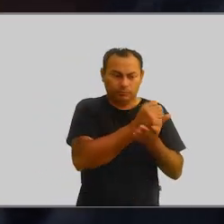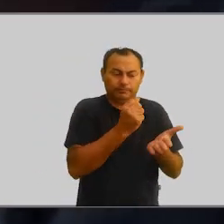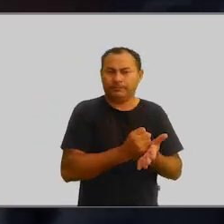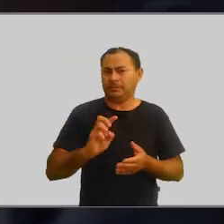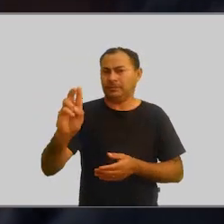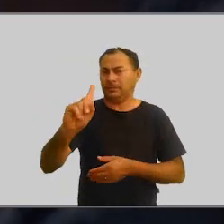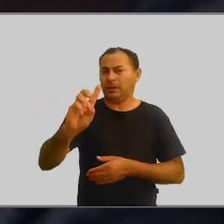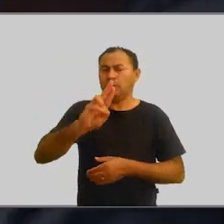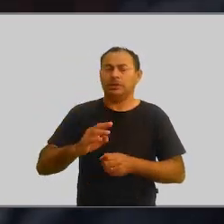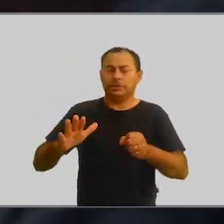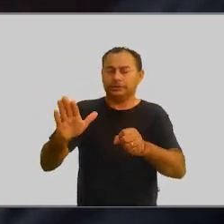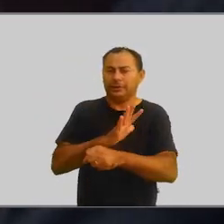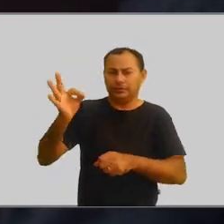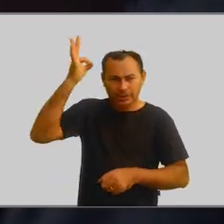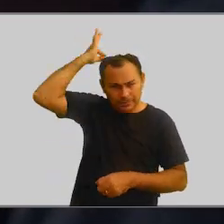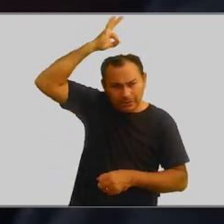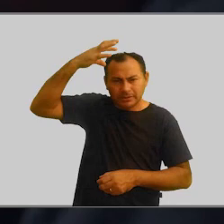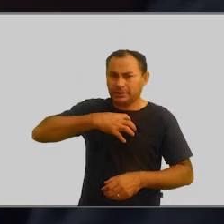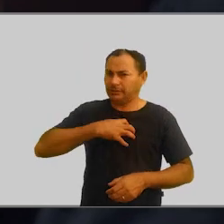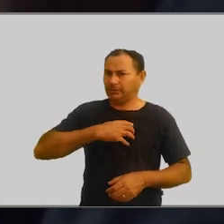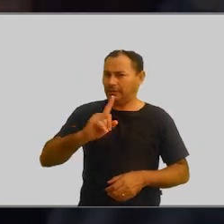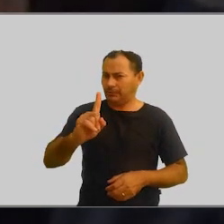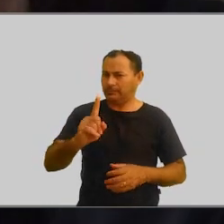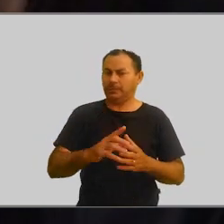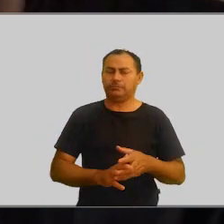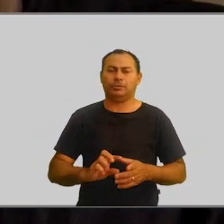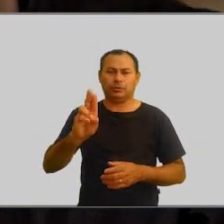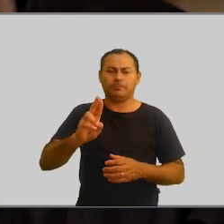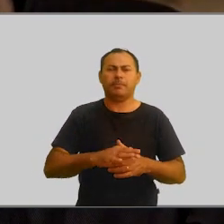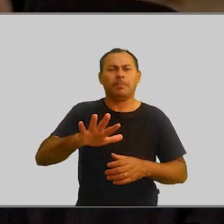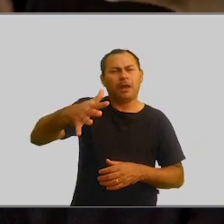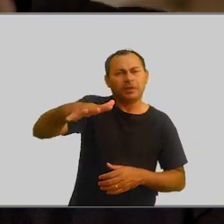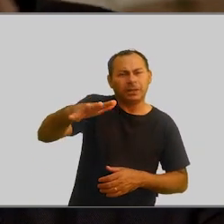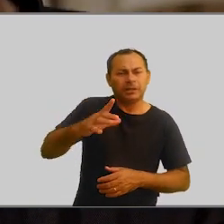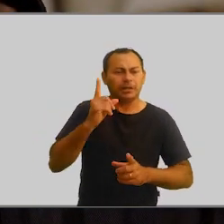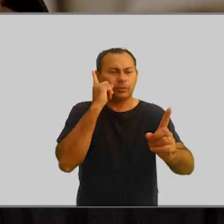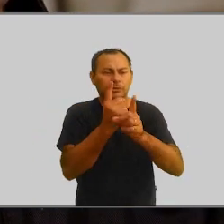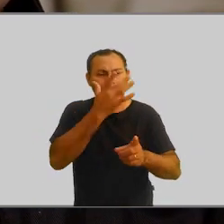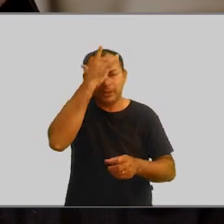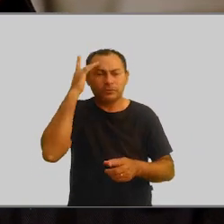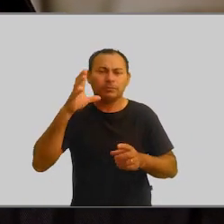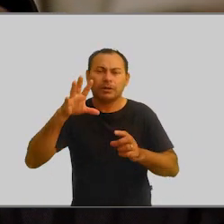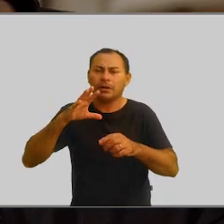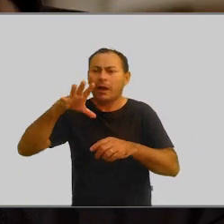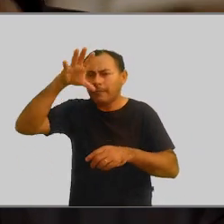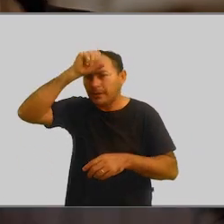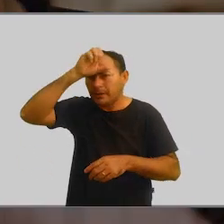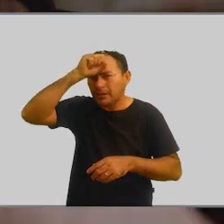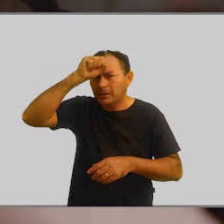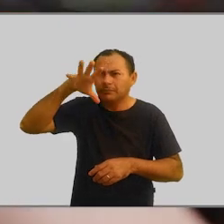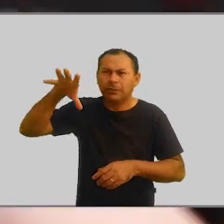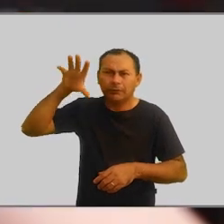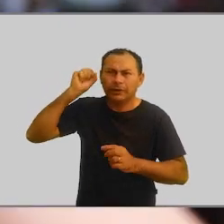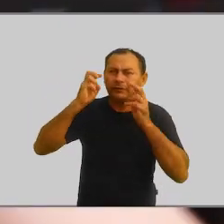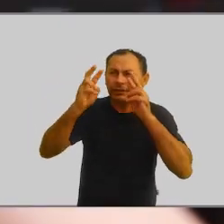Testamento não usou a expressão cheio do Espírito nesse sentido? Às vezes encontro pessoas que me ouviram no rádio